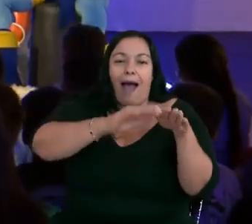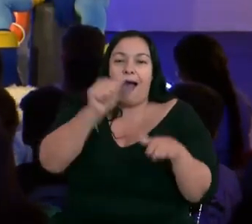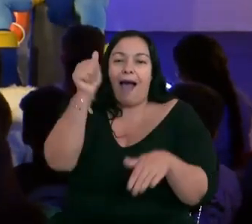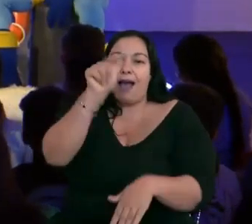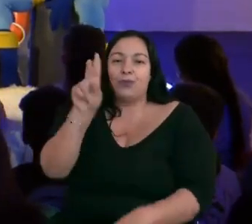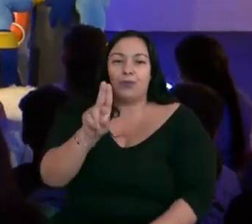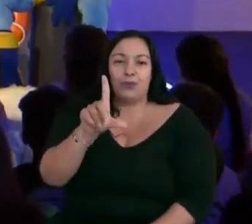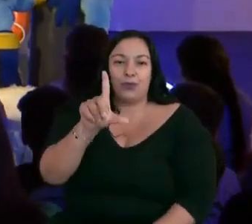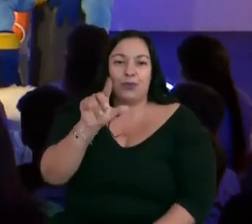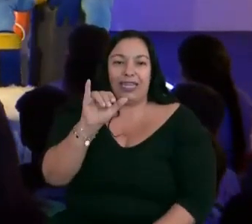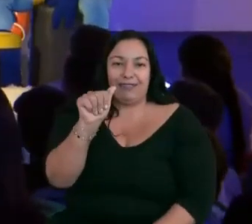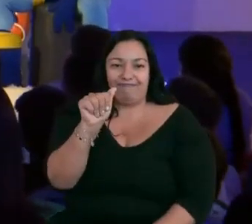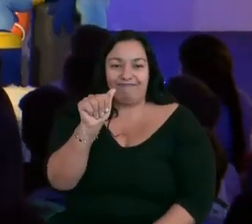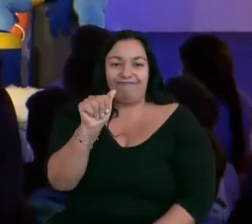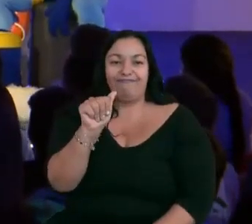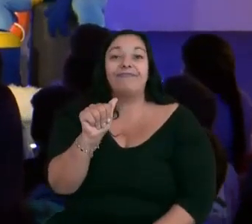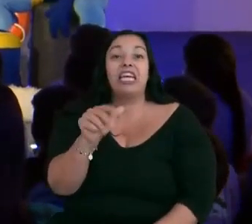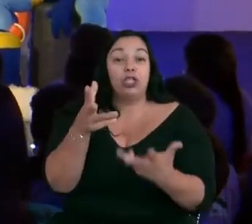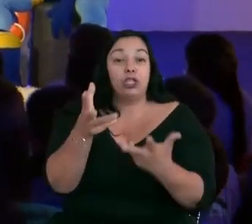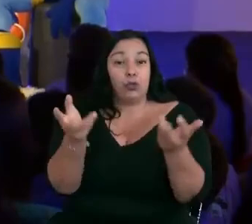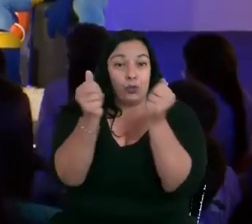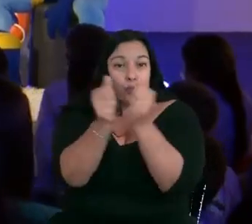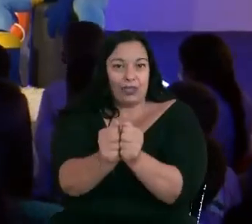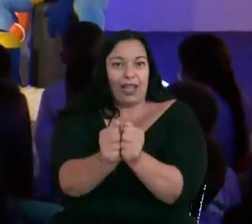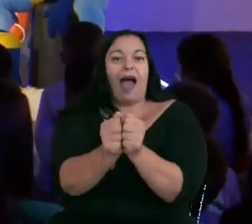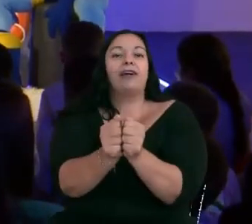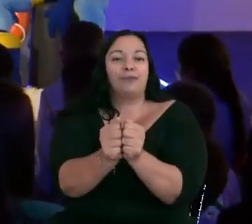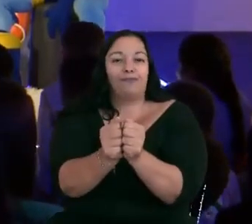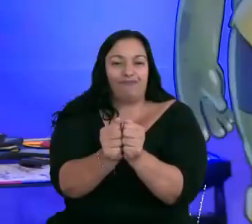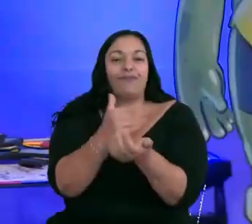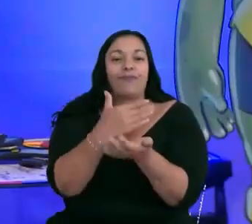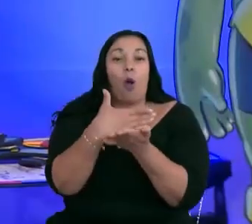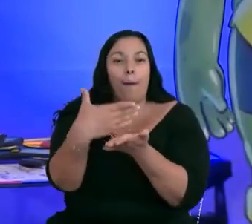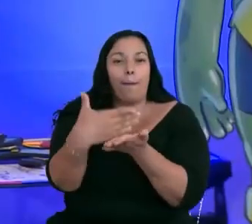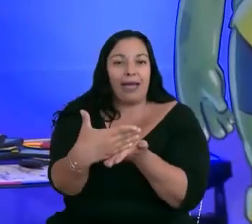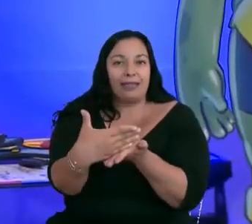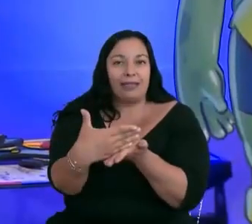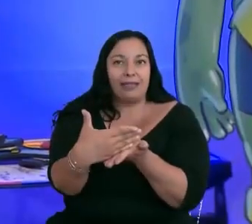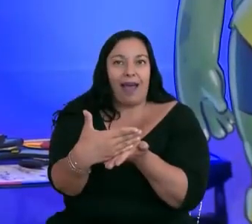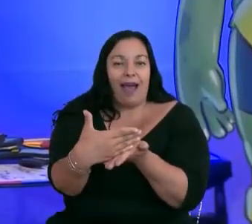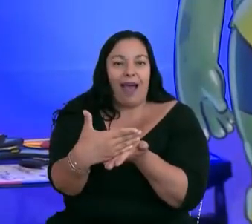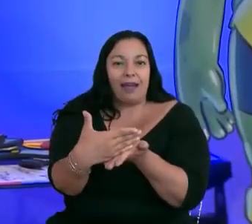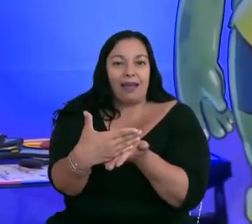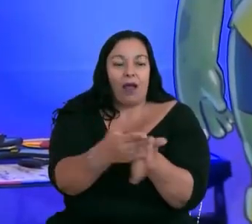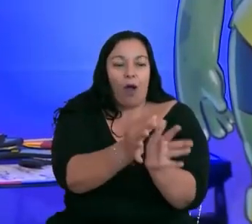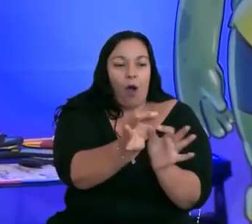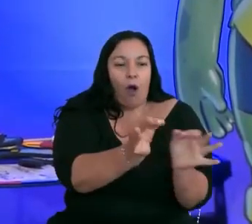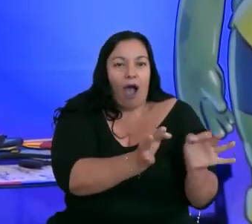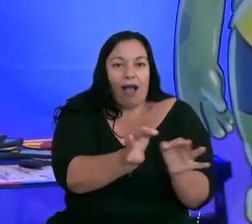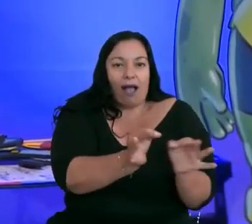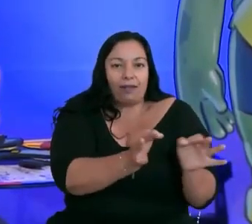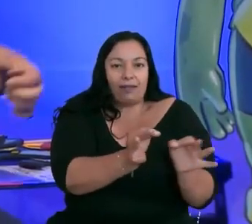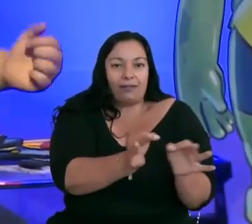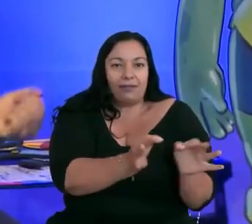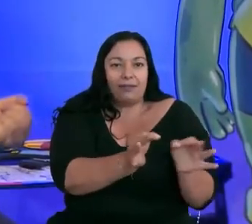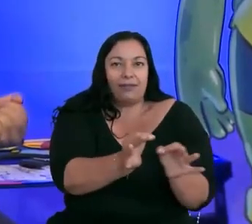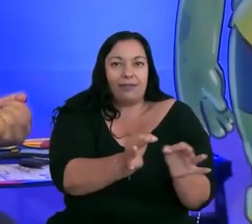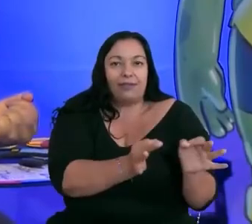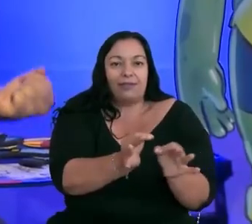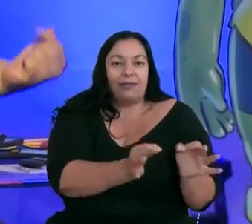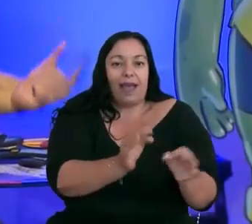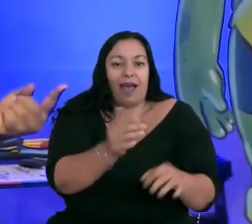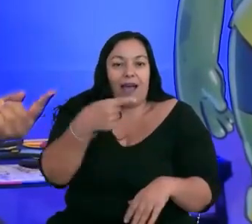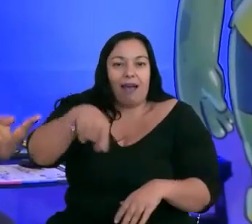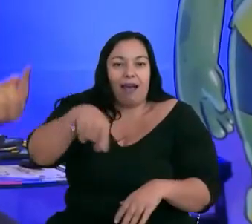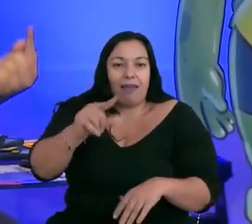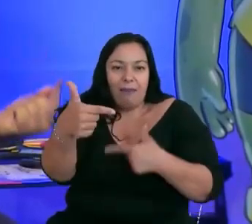mesmo. Eles se juntaram e começaram treinamento para poder ir para a guerra